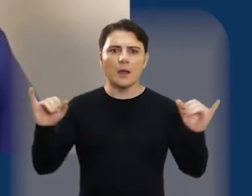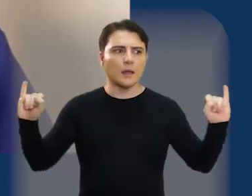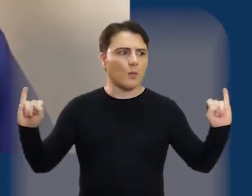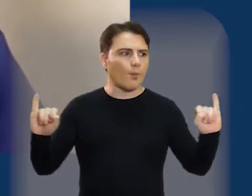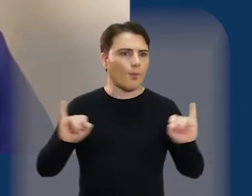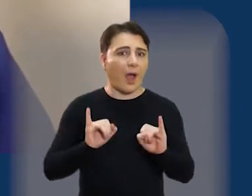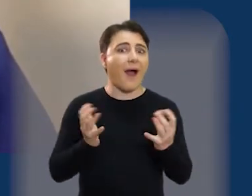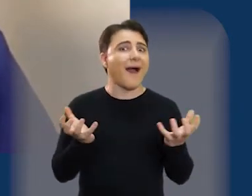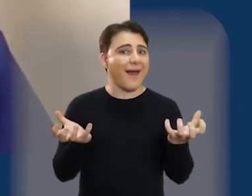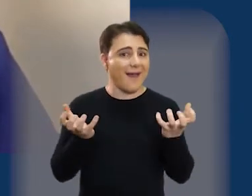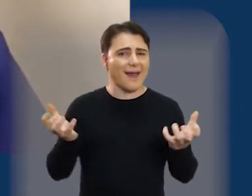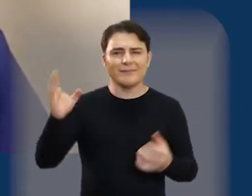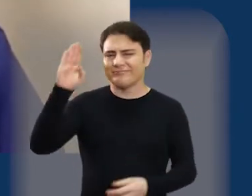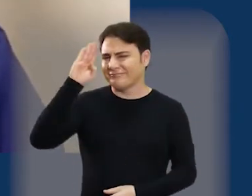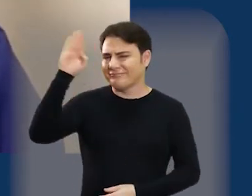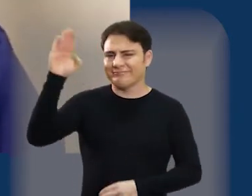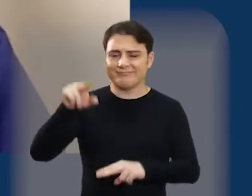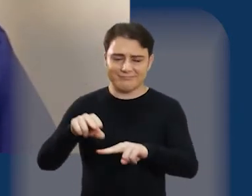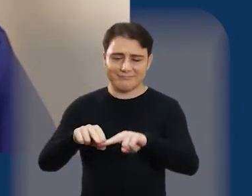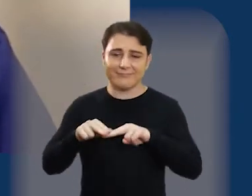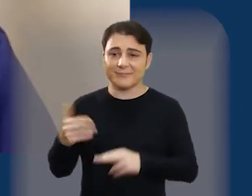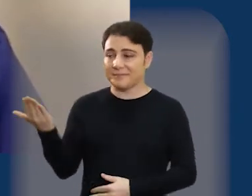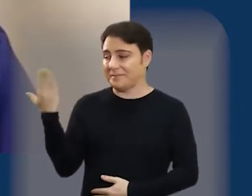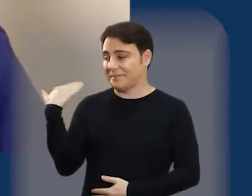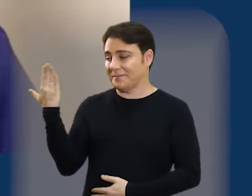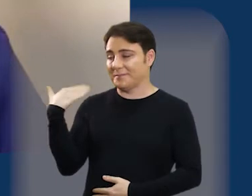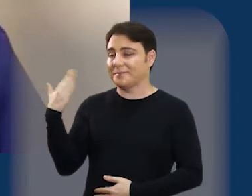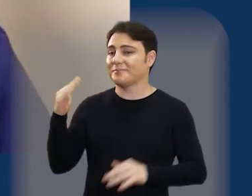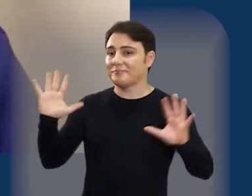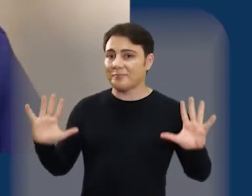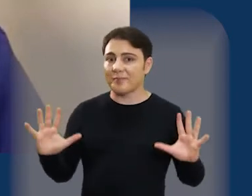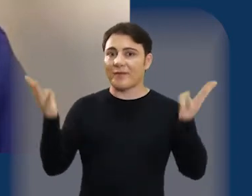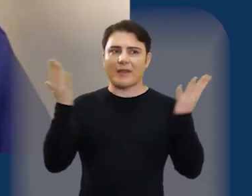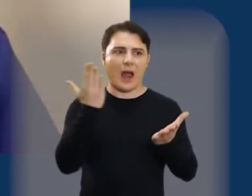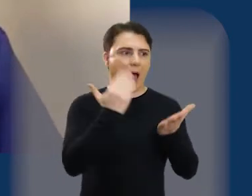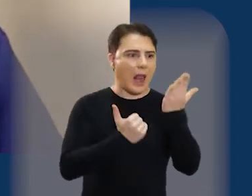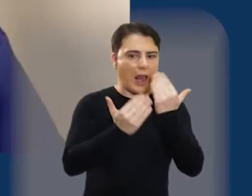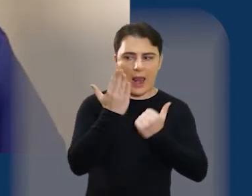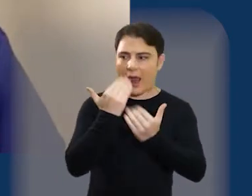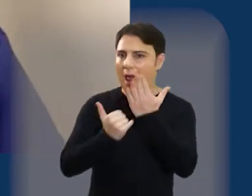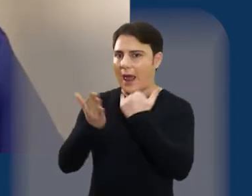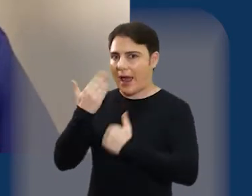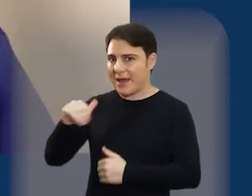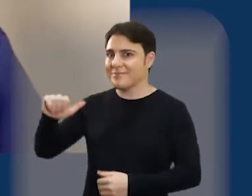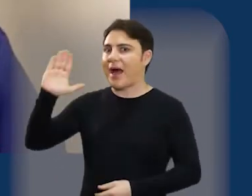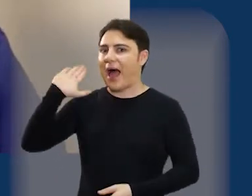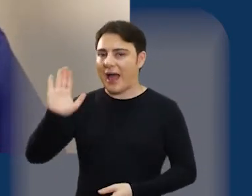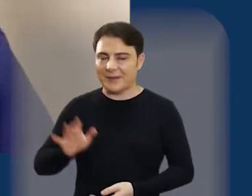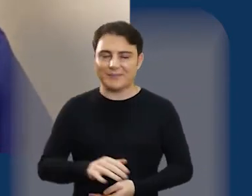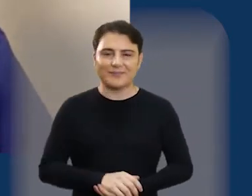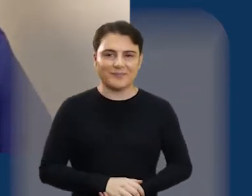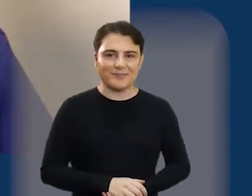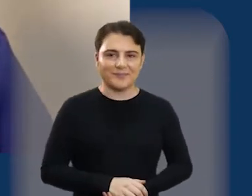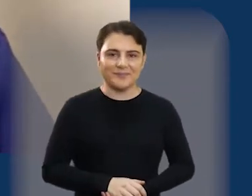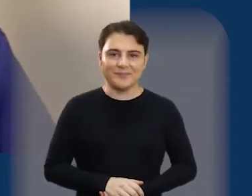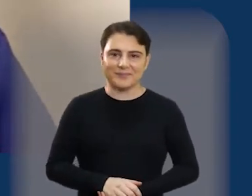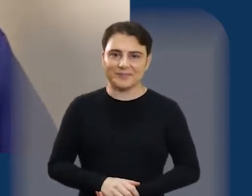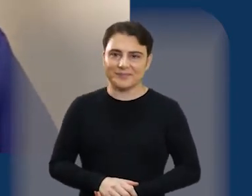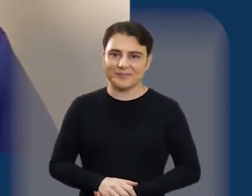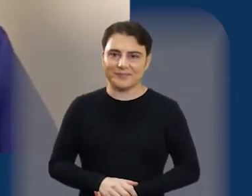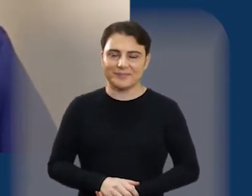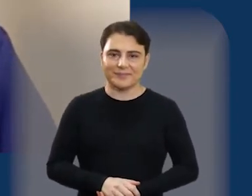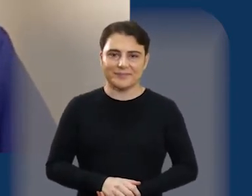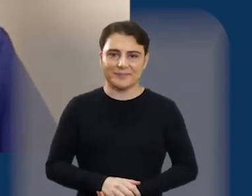de emagrecimento, principalmente após os exageros alimentares comuns às festas de final de